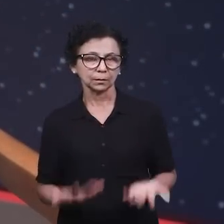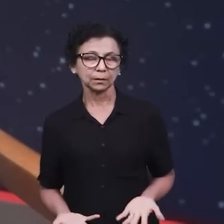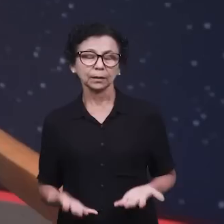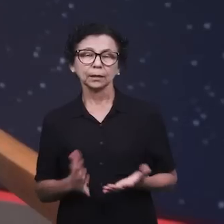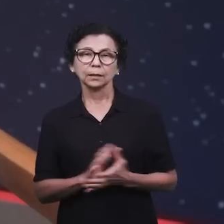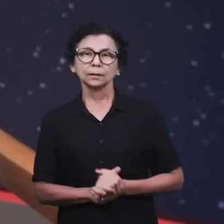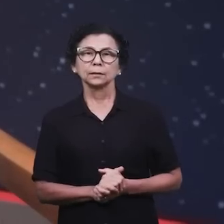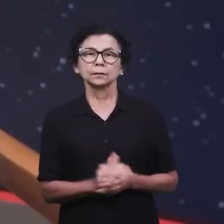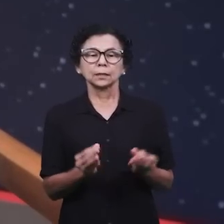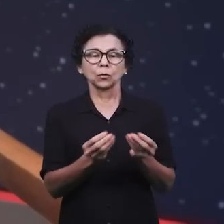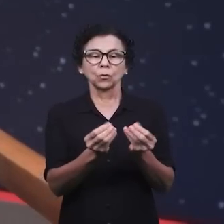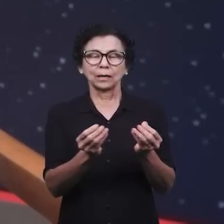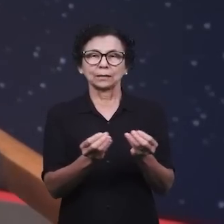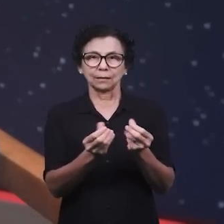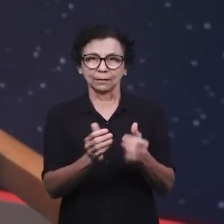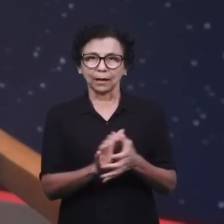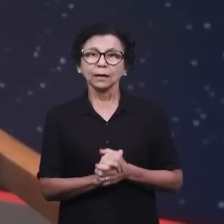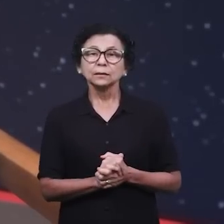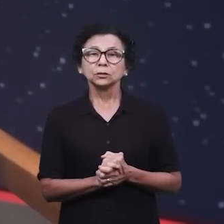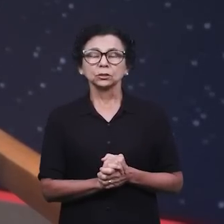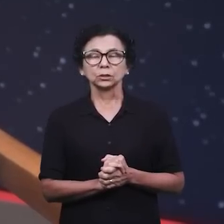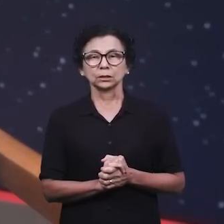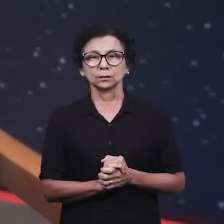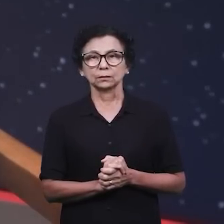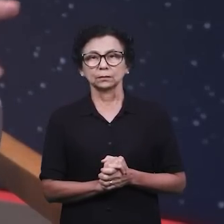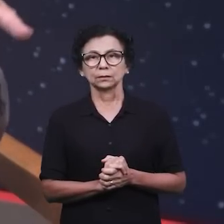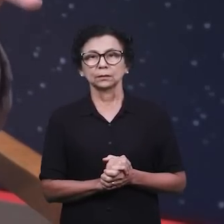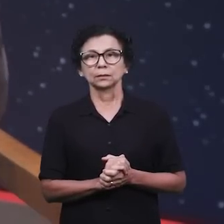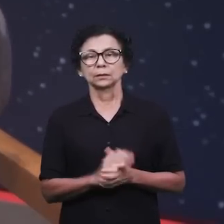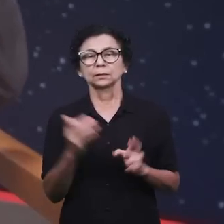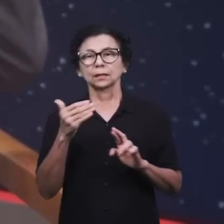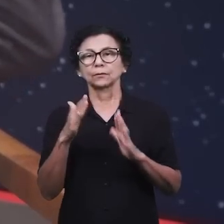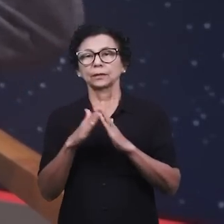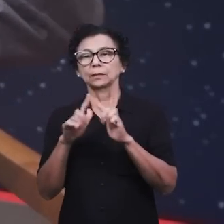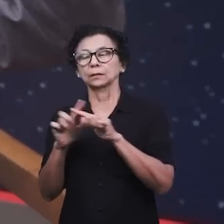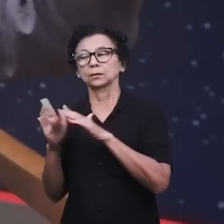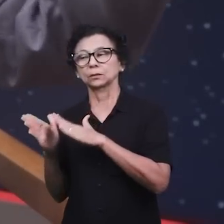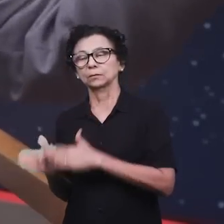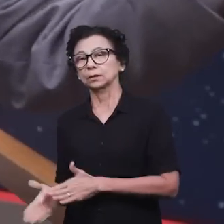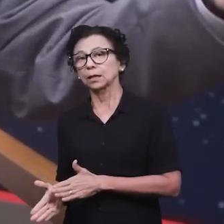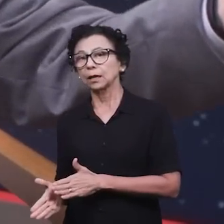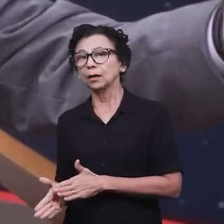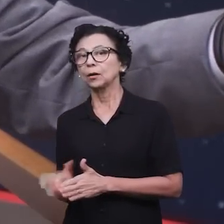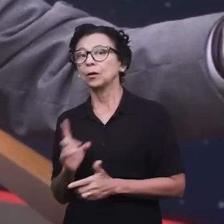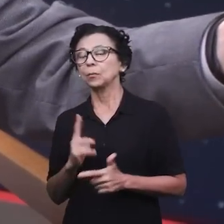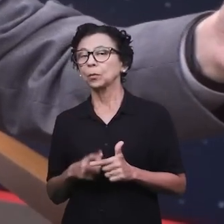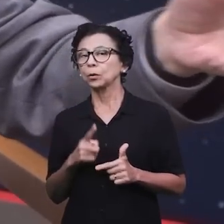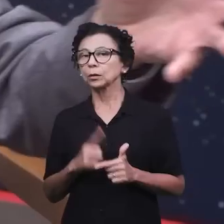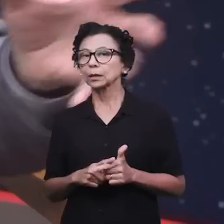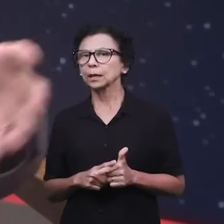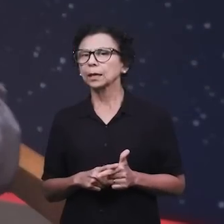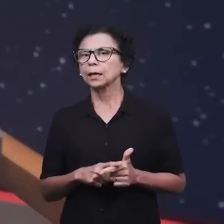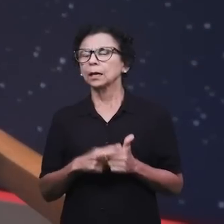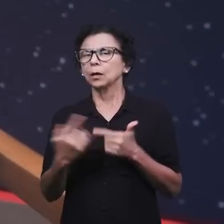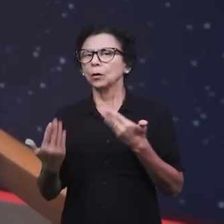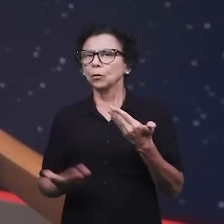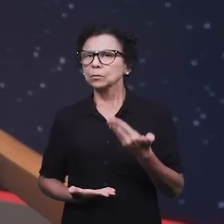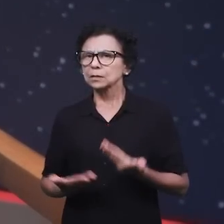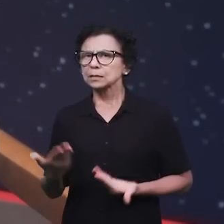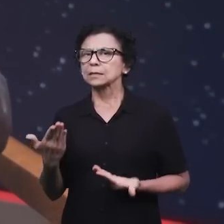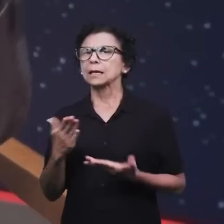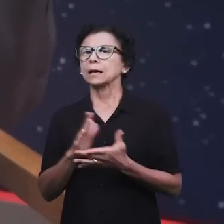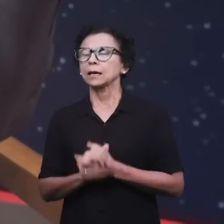teológico, religioso, não, mas é pela justificação no poder do sangue de Jesus. A boa qualificação aqui,